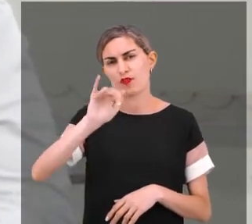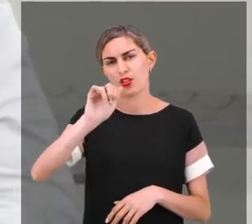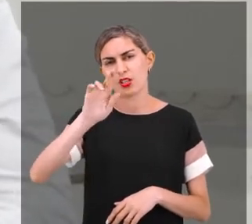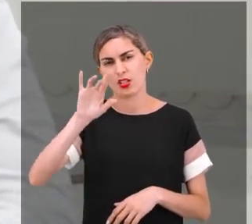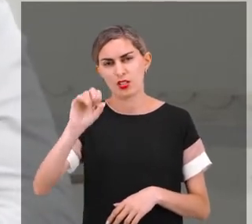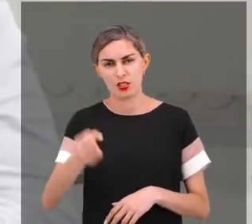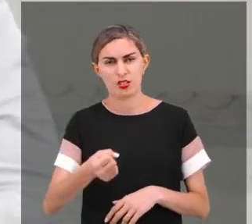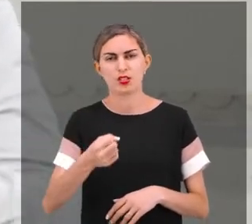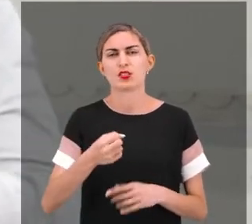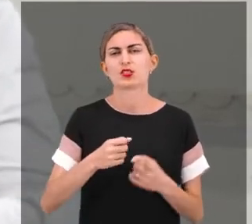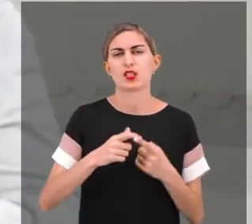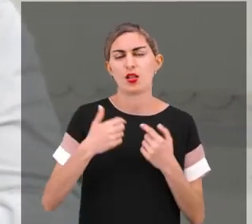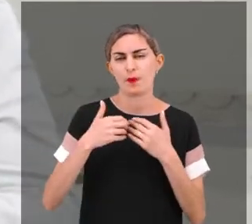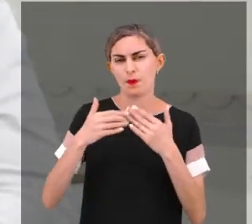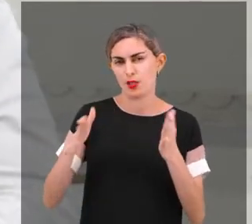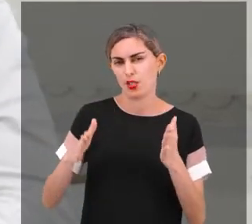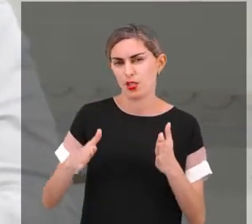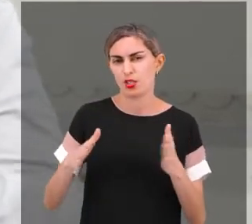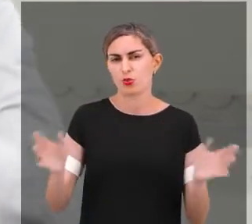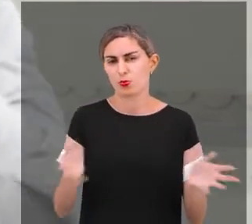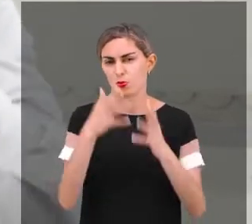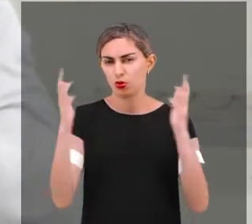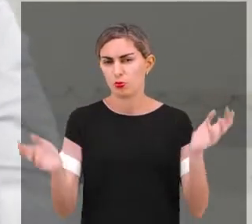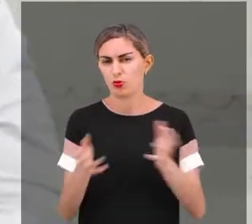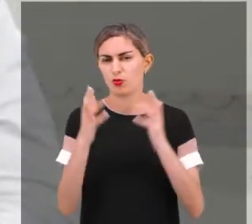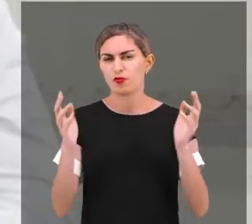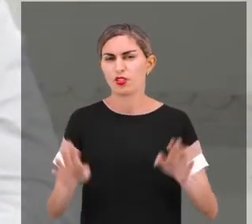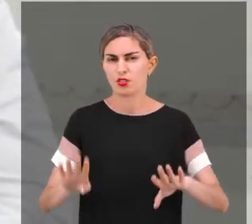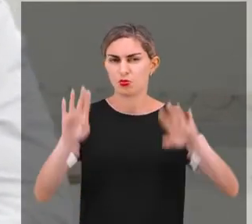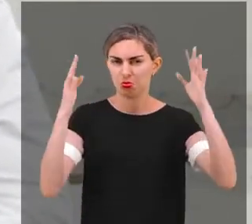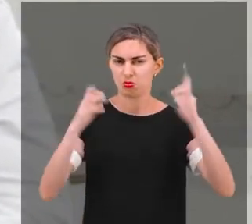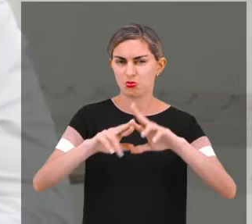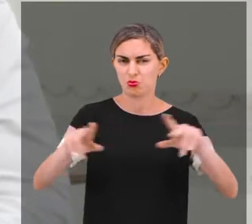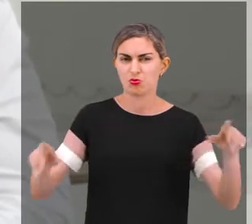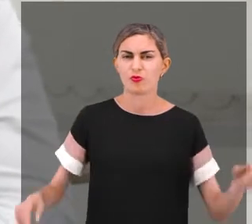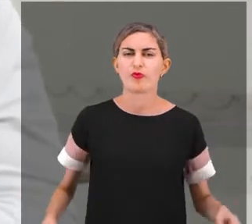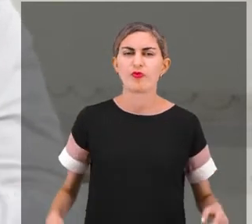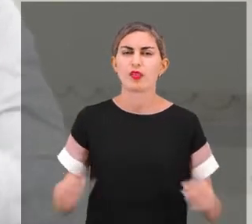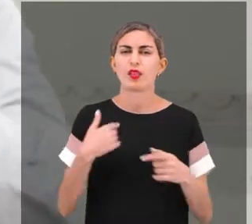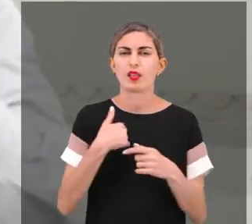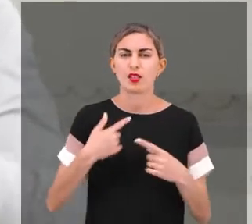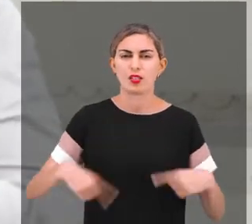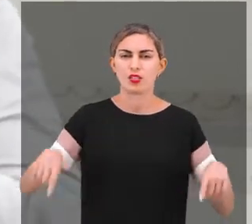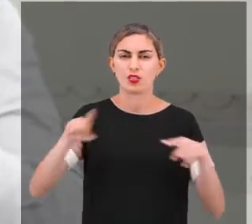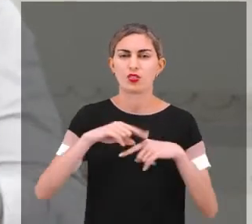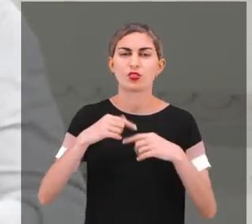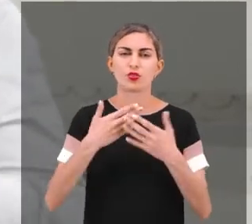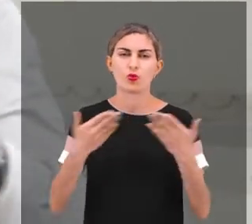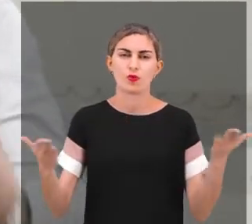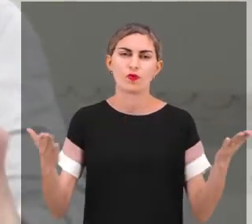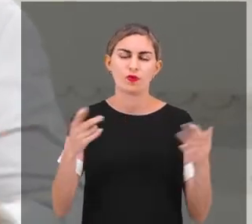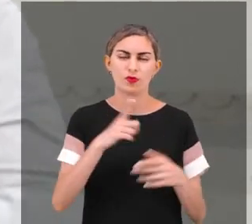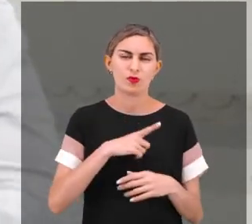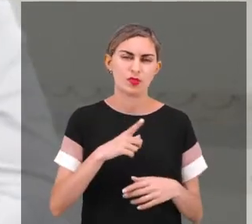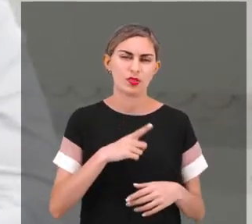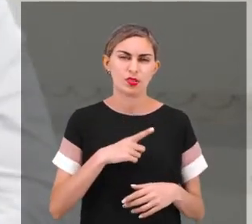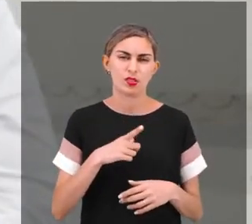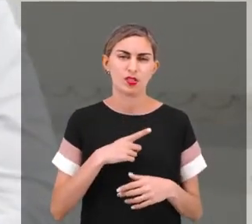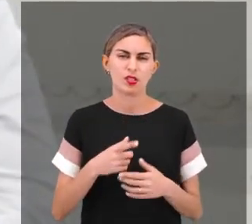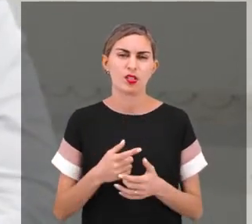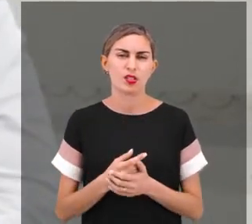no Torreão. E estamos abertos, promovemos muitos eventos, não é? dos quais vocês têm...